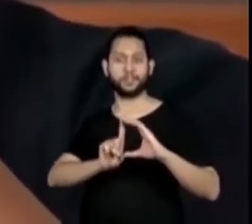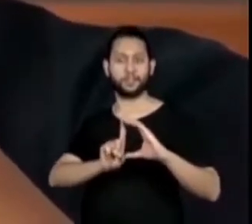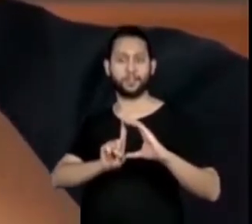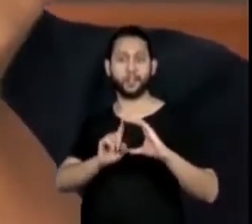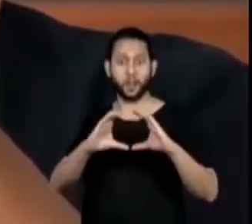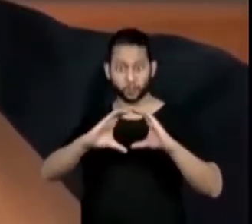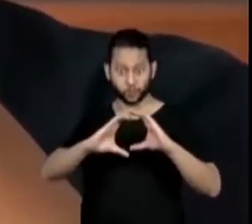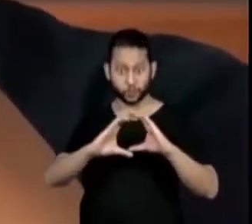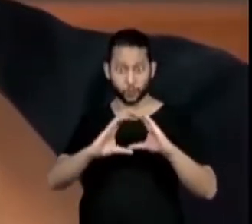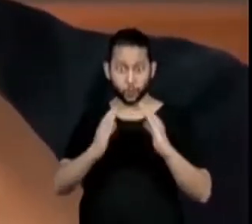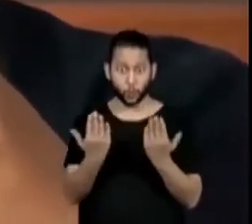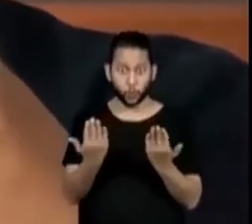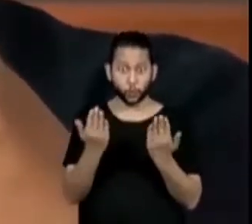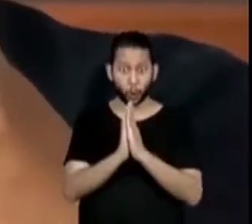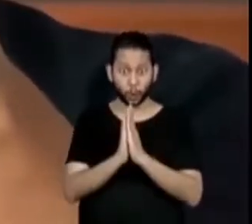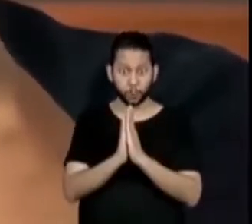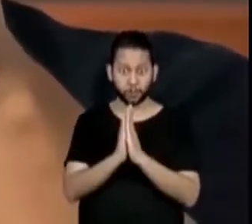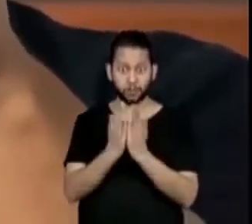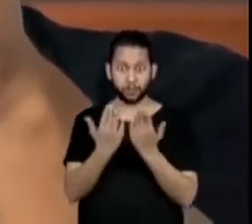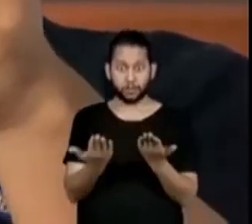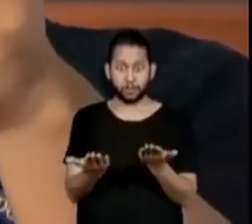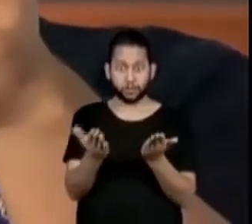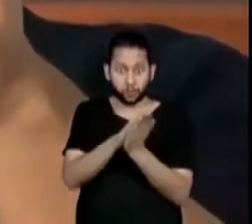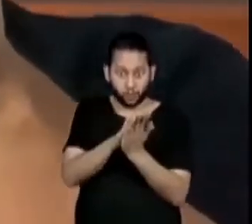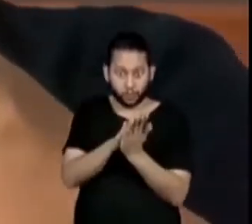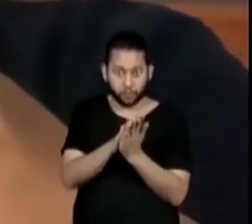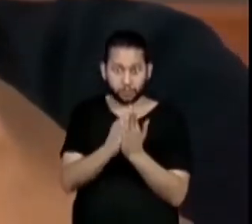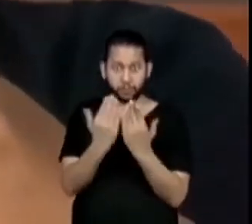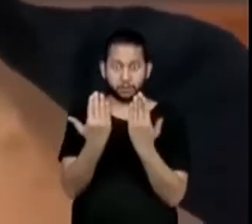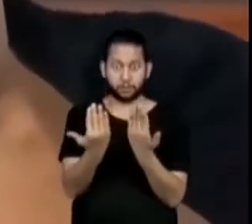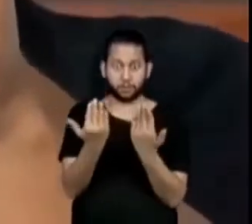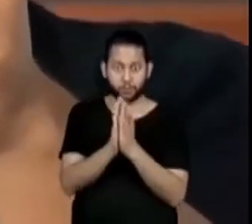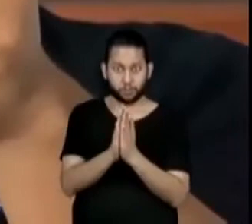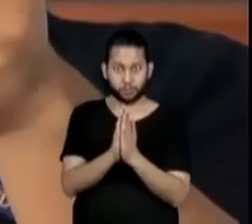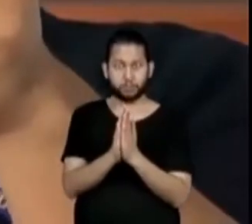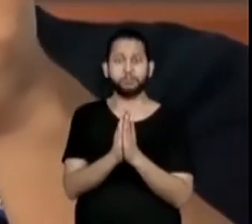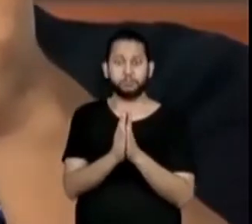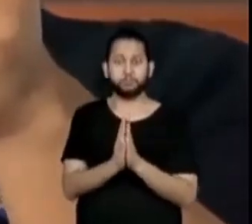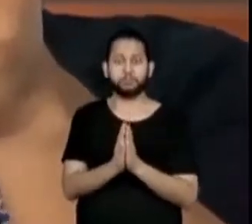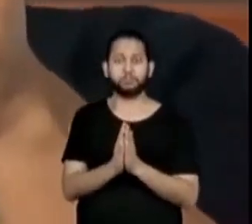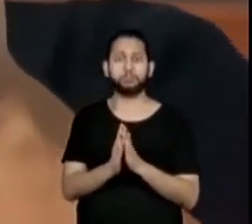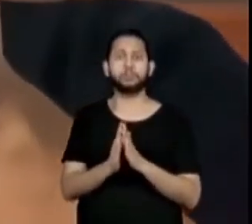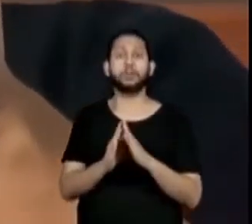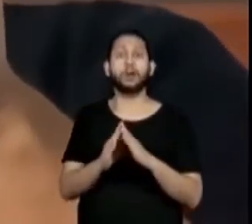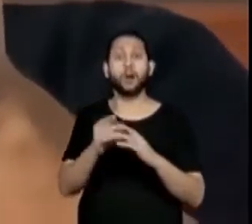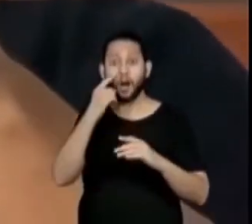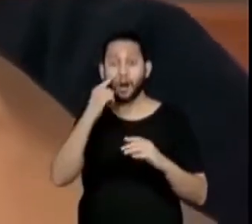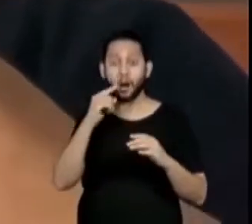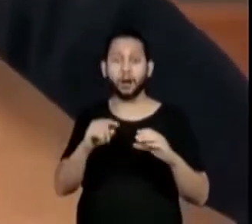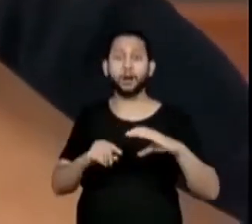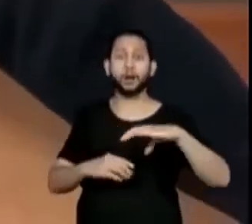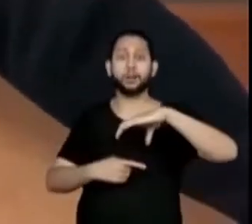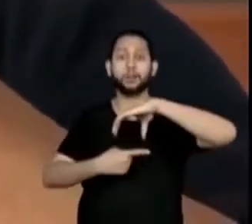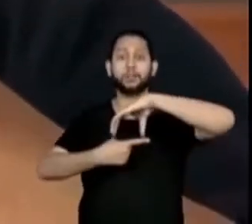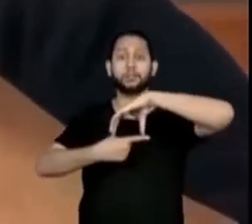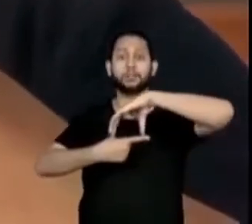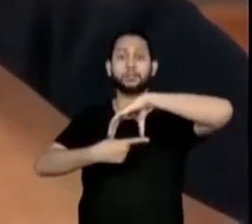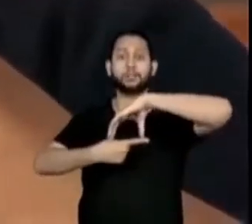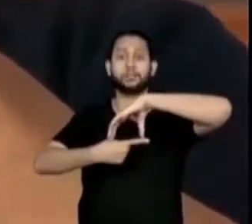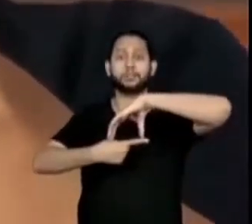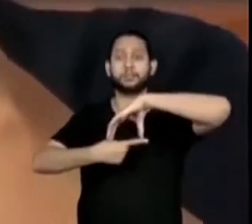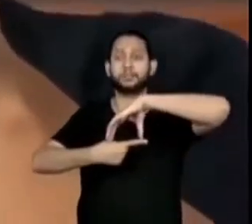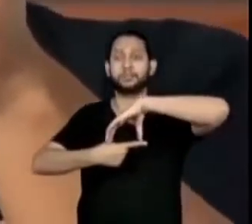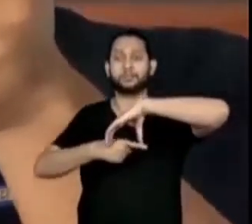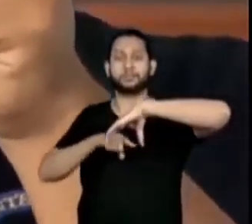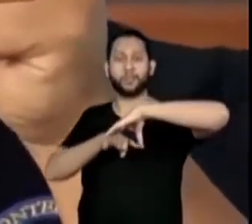completa. Quando eu dobro no meio, metade do 360 graus são 180 graus. Lembra do transferidor, que não está marcado de 0